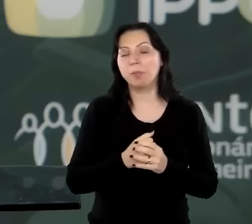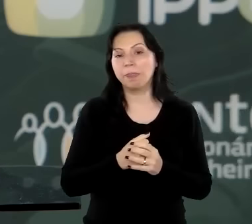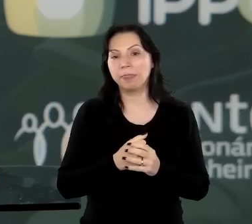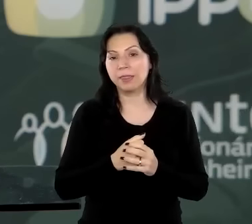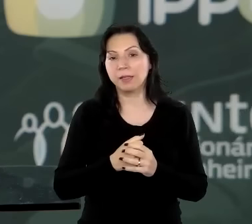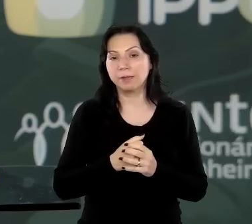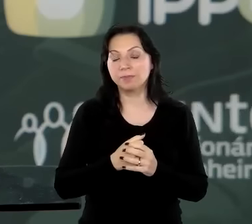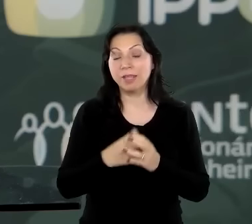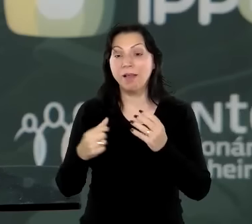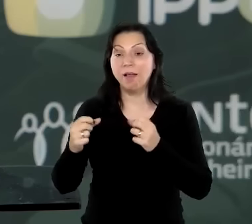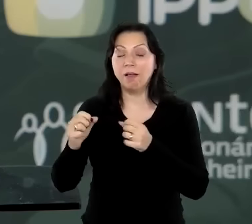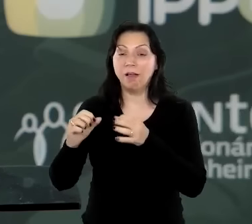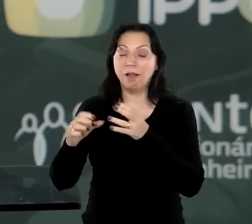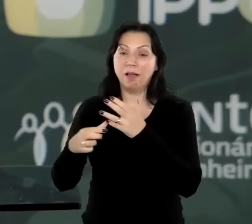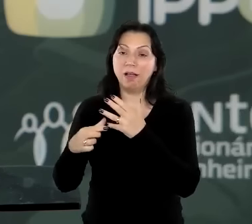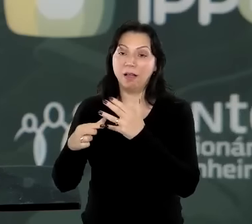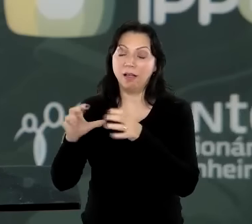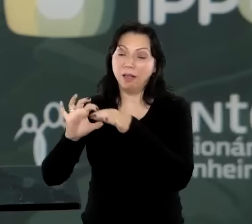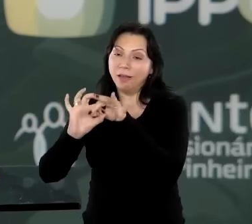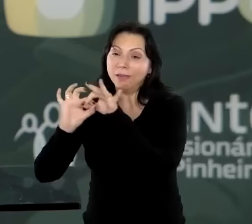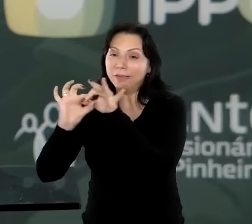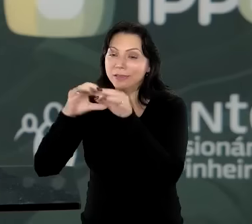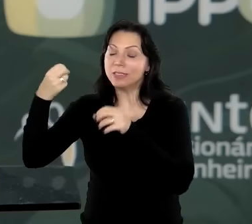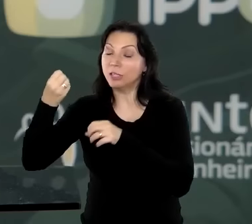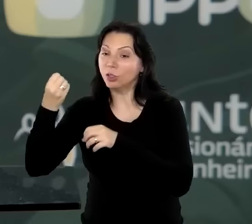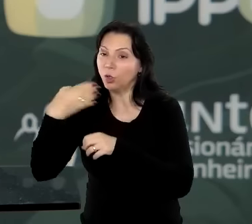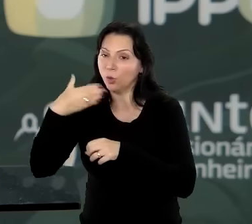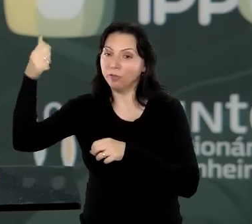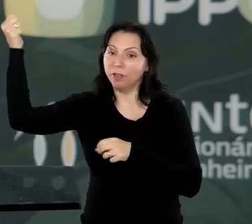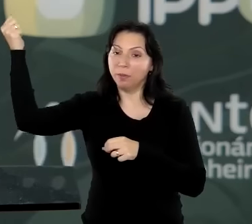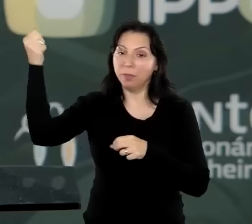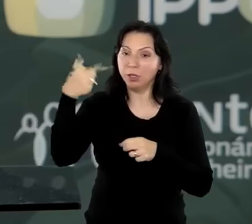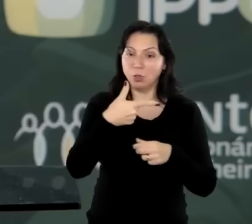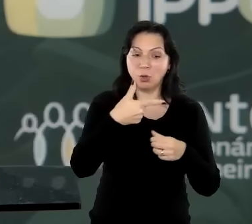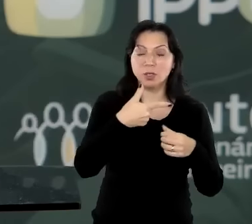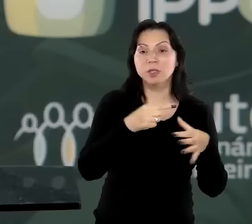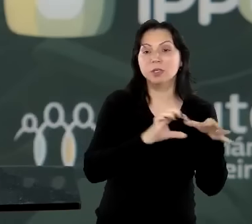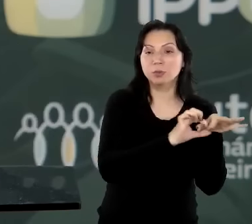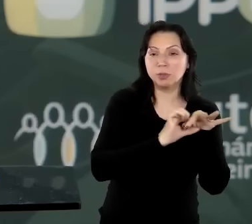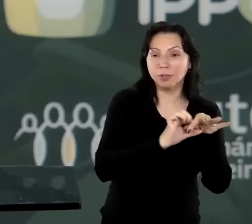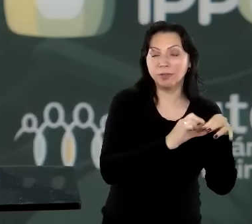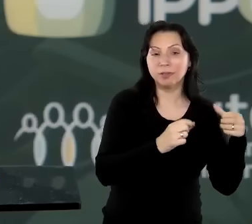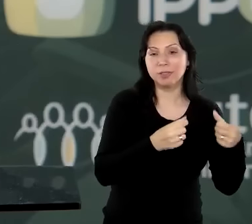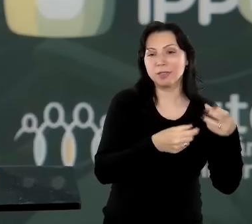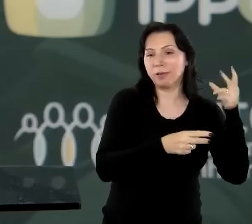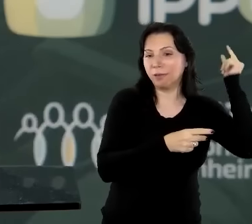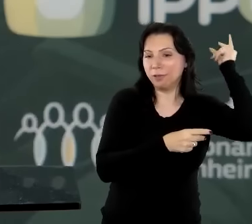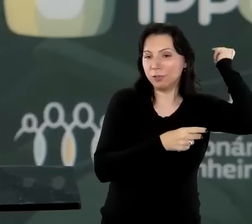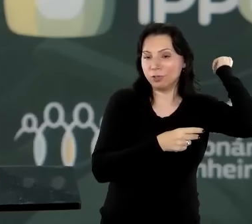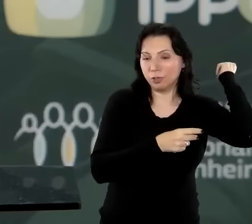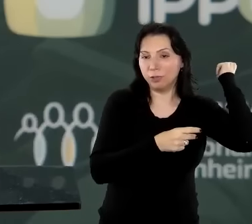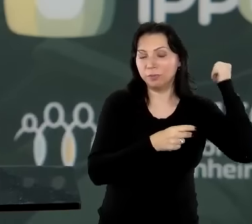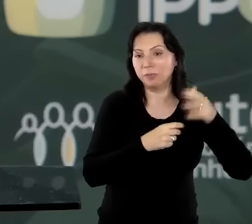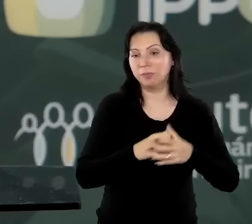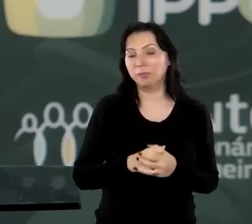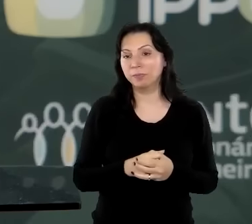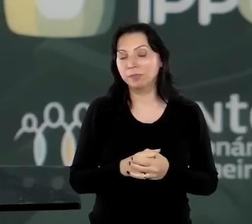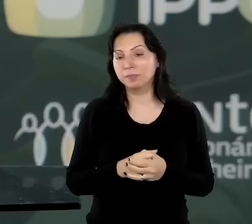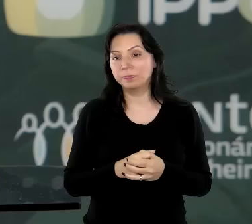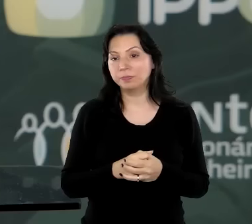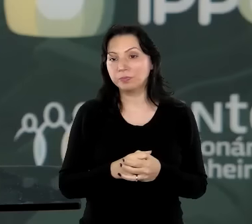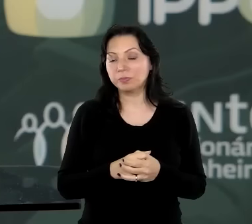à velha aliança. Em Cristo, então, se cumprem as promessas do Antigo